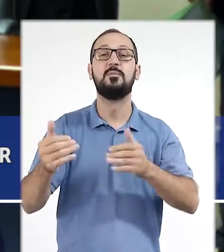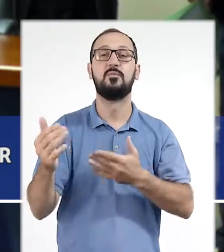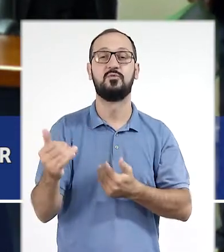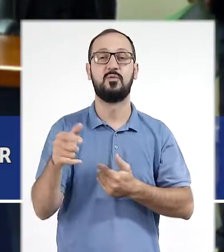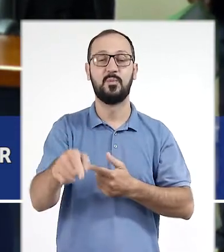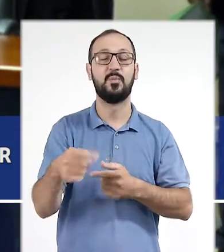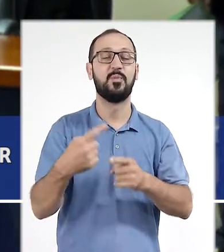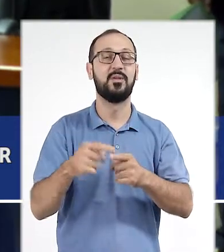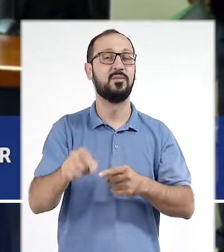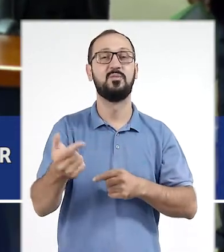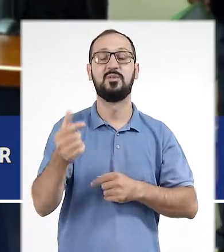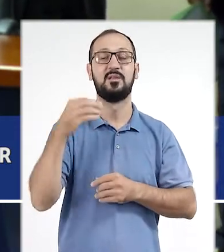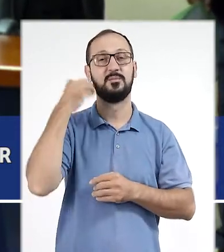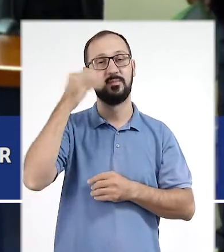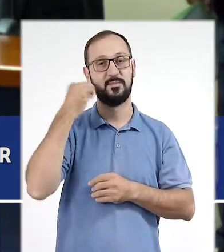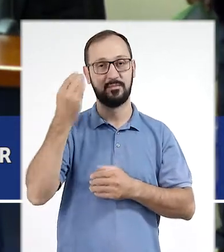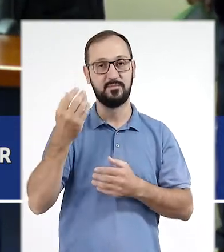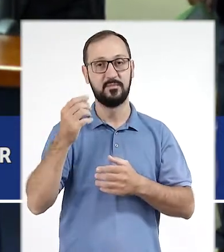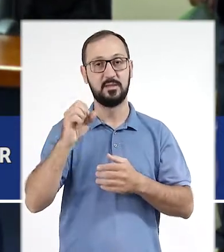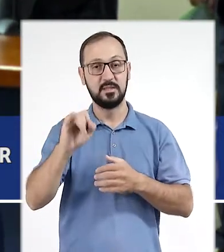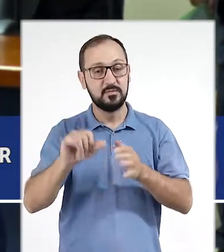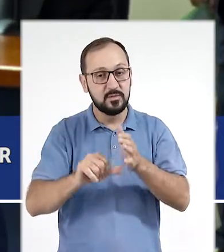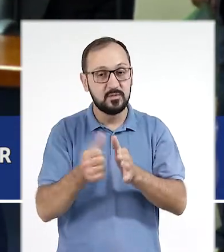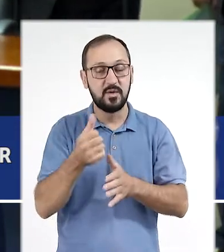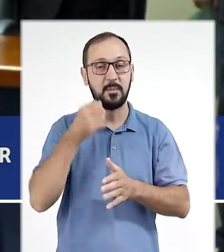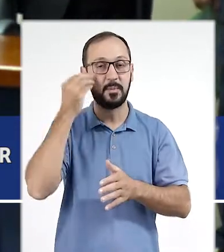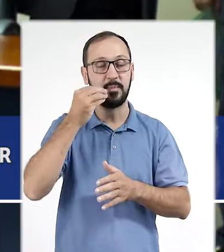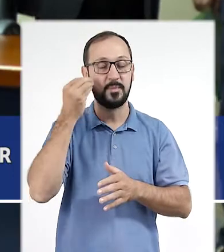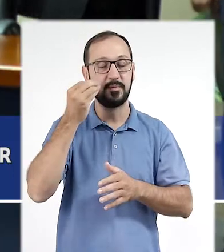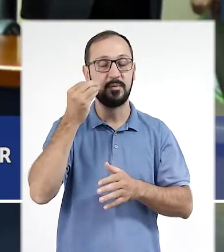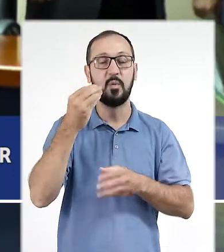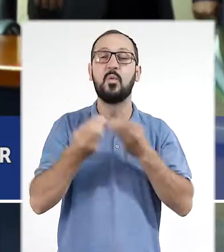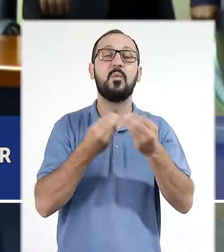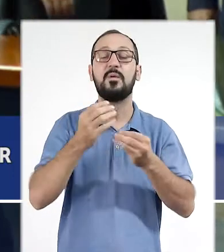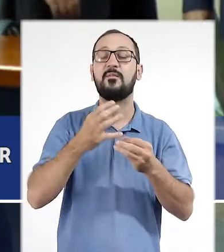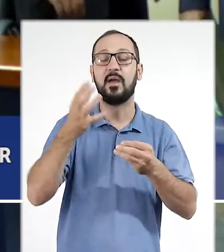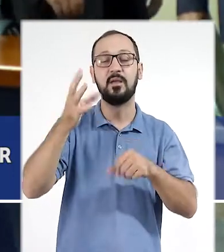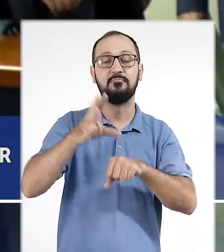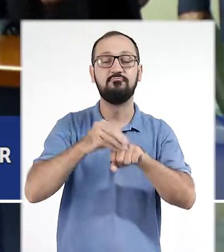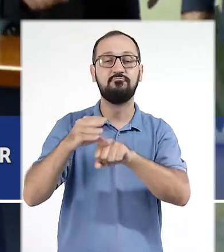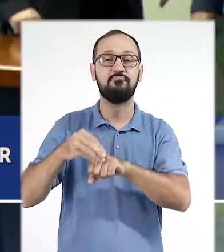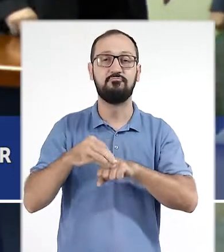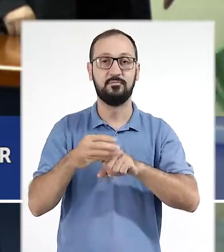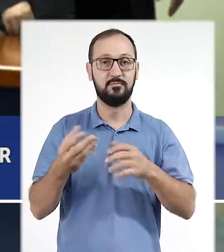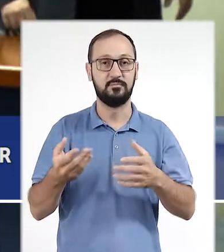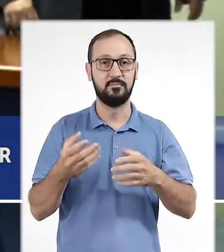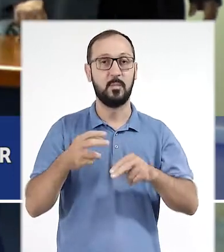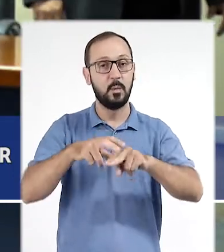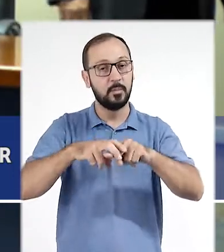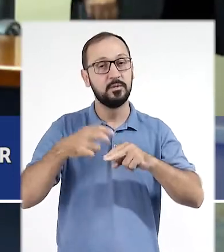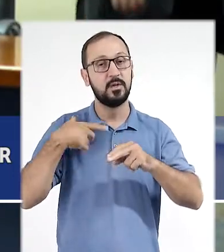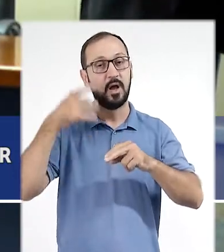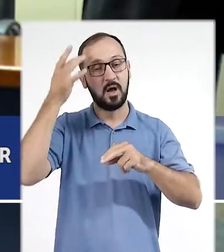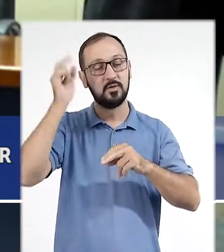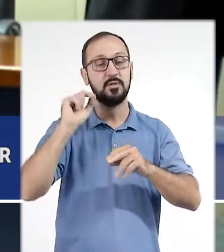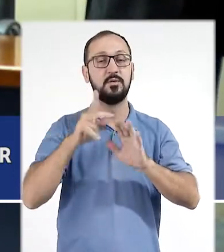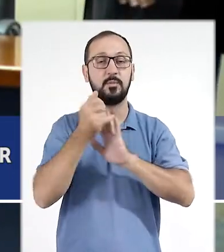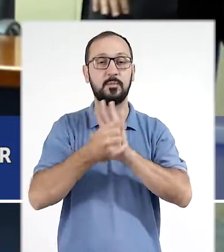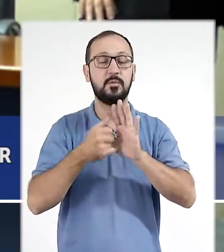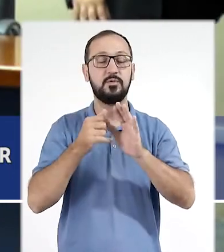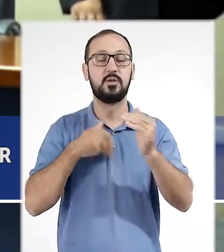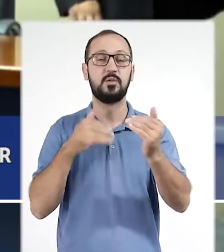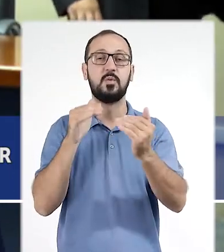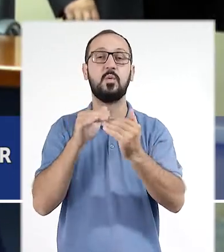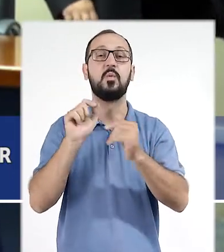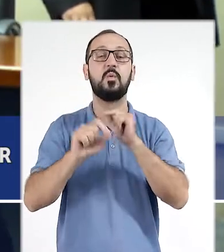oportunizando por falta de experiência. Mas se não tiver a primeira oportunidade, nunca vai ter essa experiência. Então, eu acredito que esse projeto vem